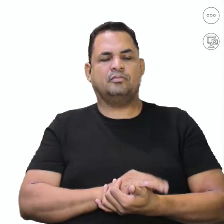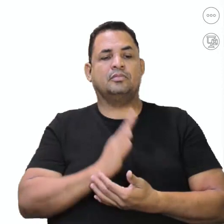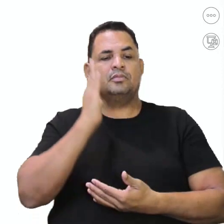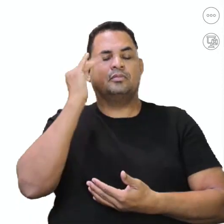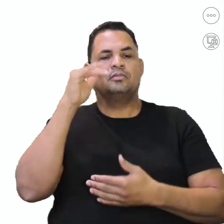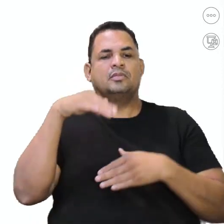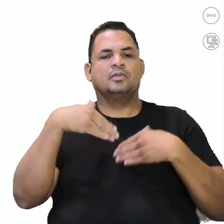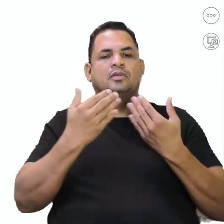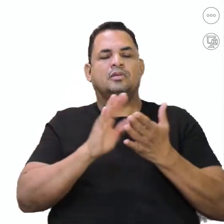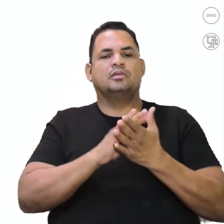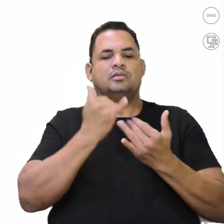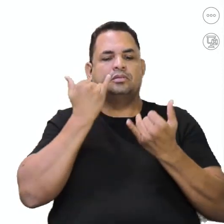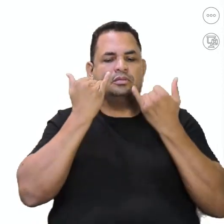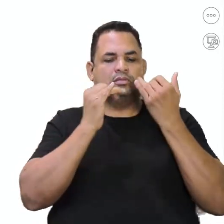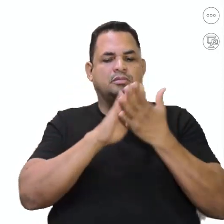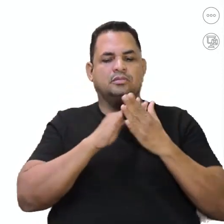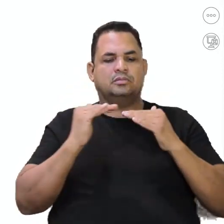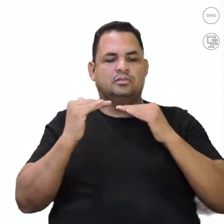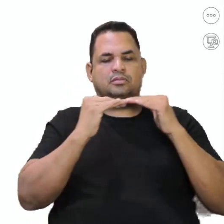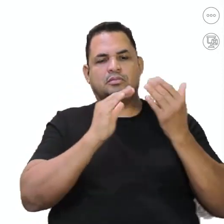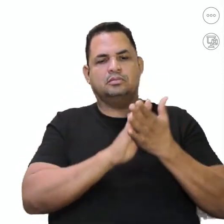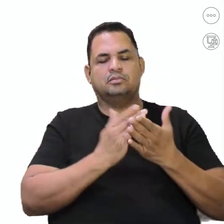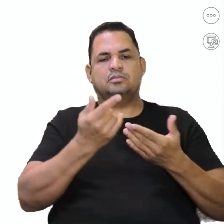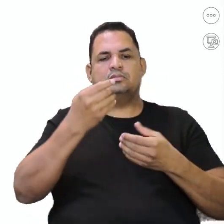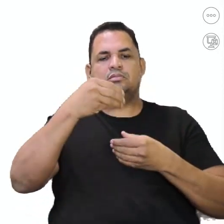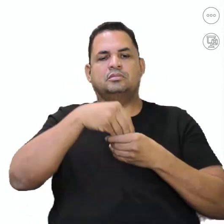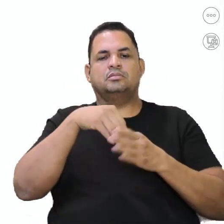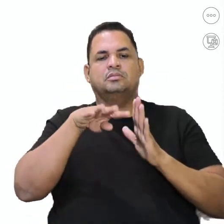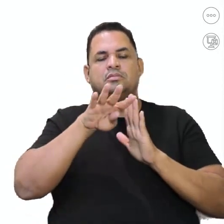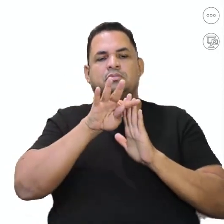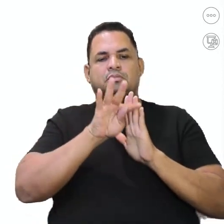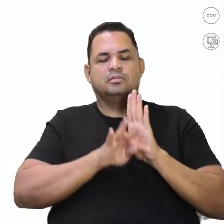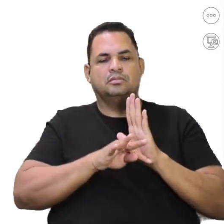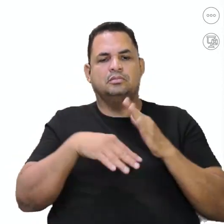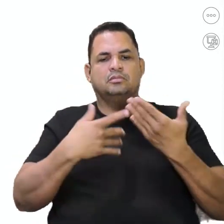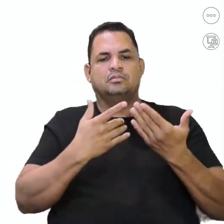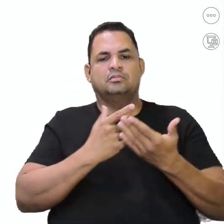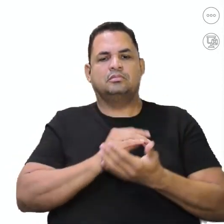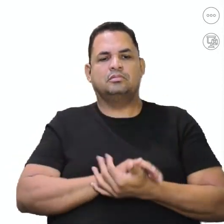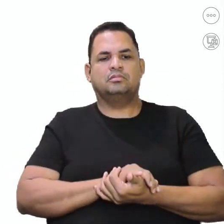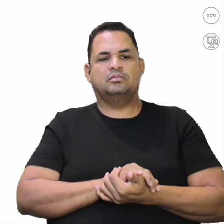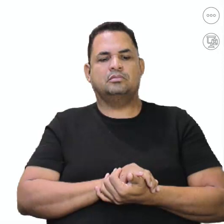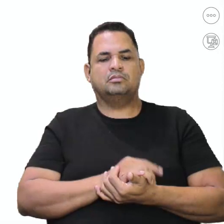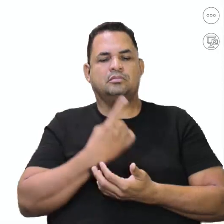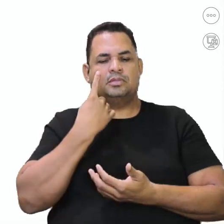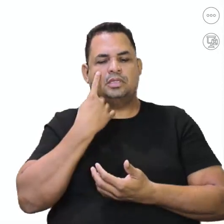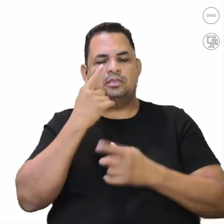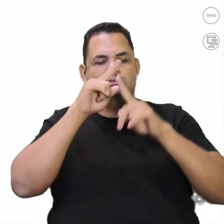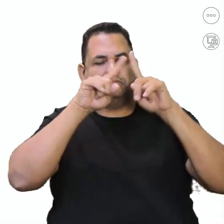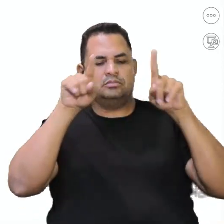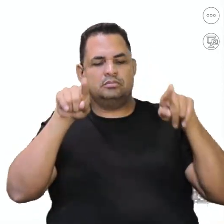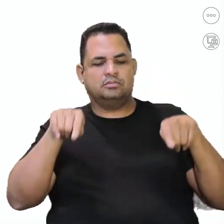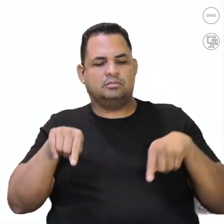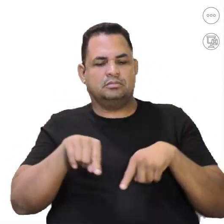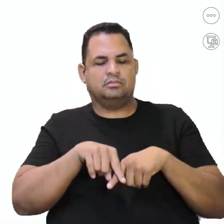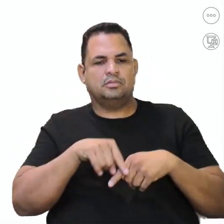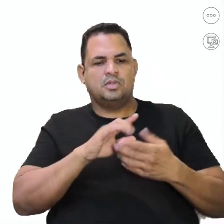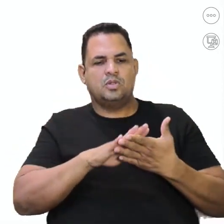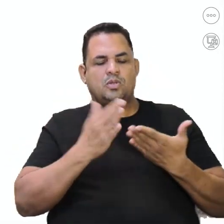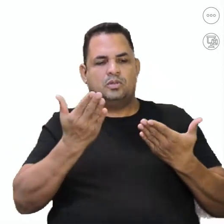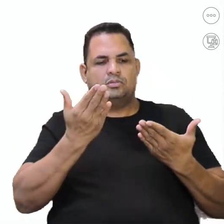sei quais são as informações padrões que eu vou encontrar naquele texto, né? Então, às vezes, só mesmo olhando para o layout,